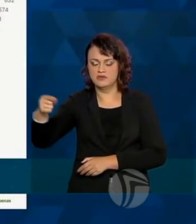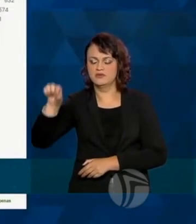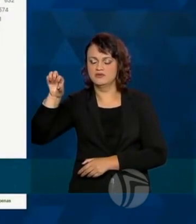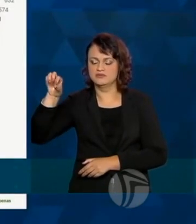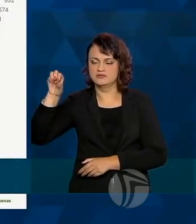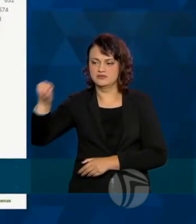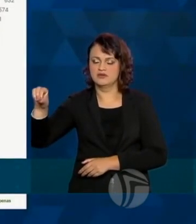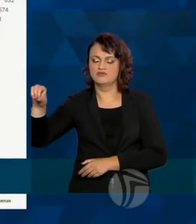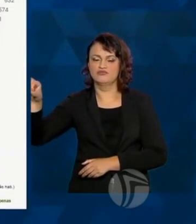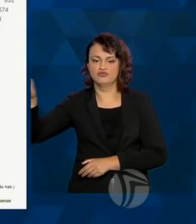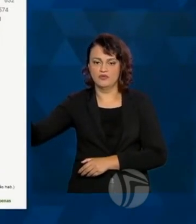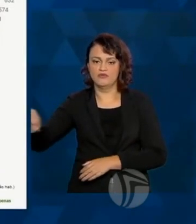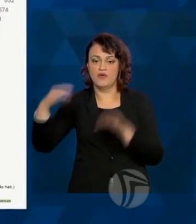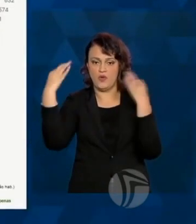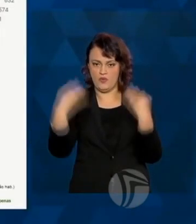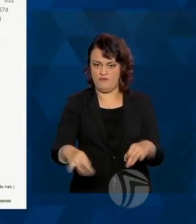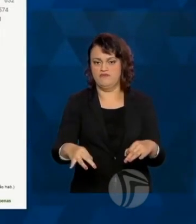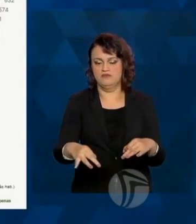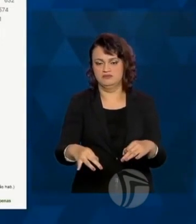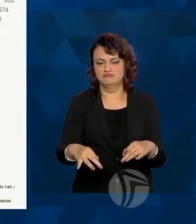9.229.049 casos confirmados.